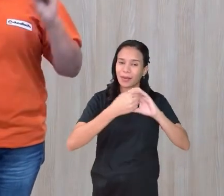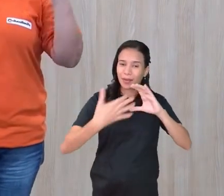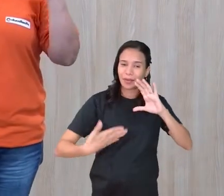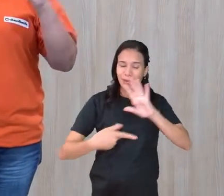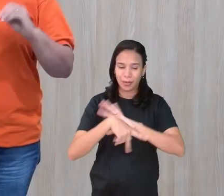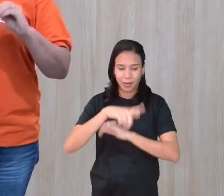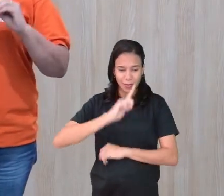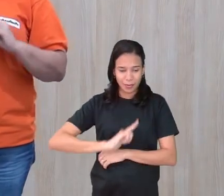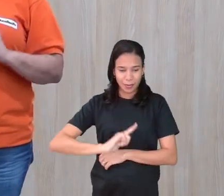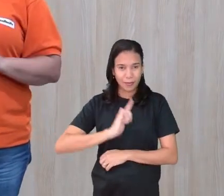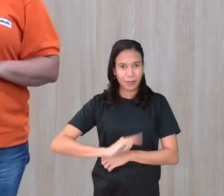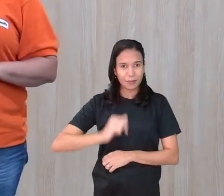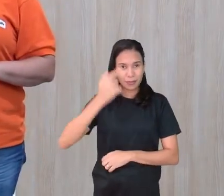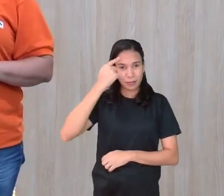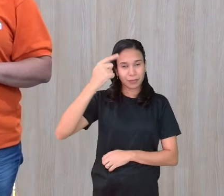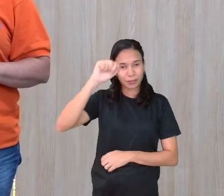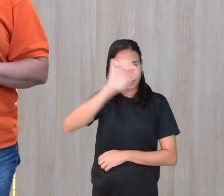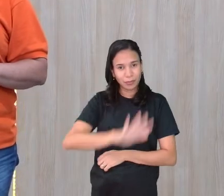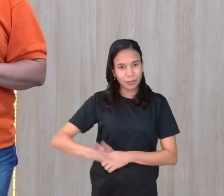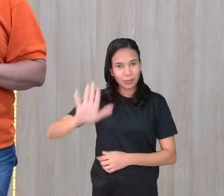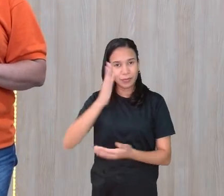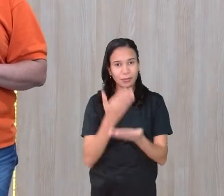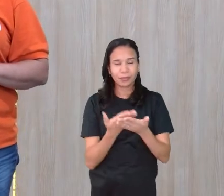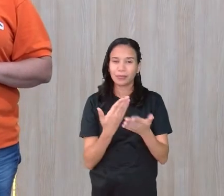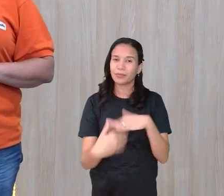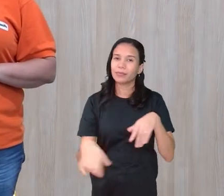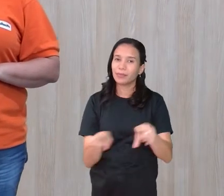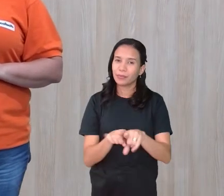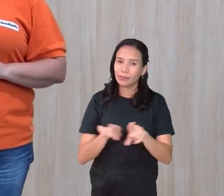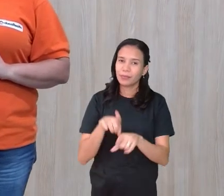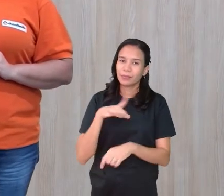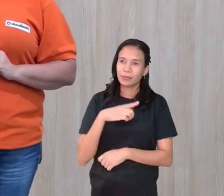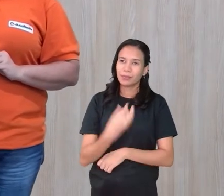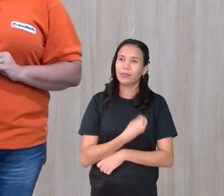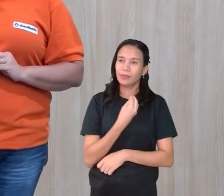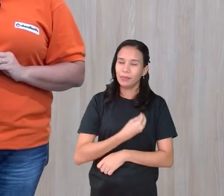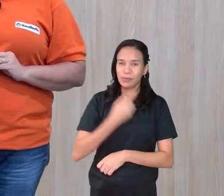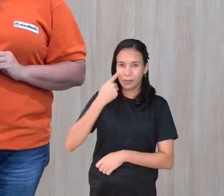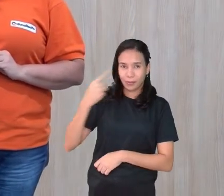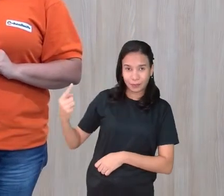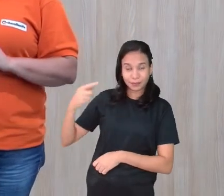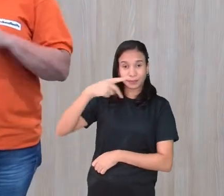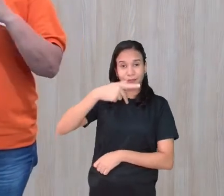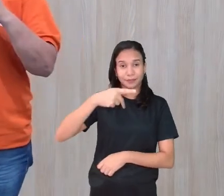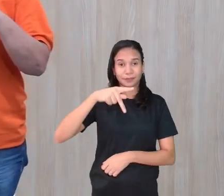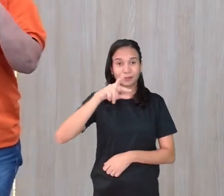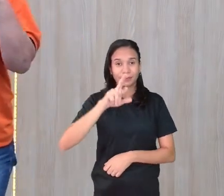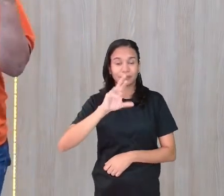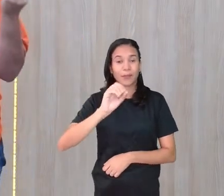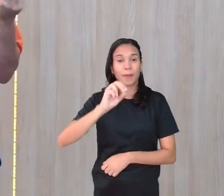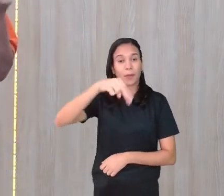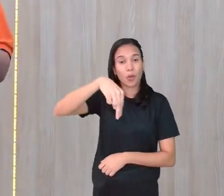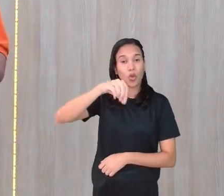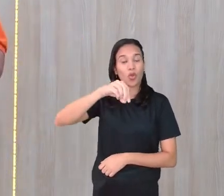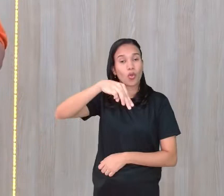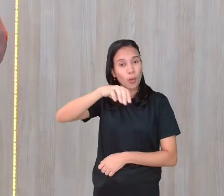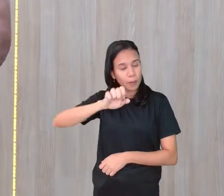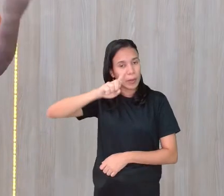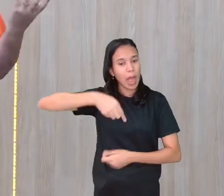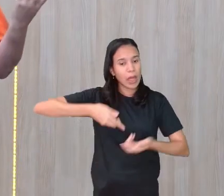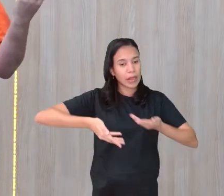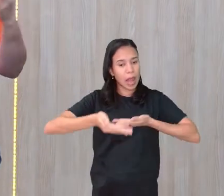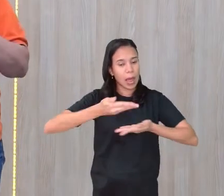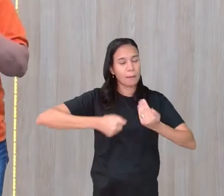gramaticais dentro dessa aula também ela cabe, não é? Então, esse pronome, não é? Ele é um pronome de tratamento